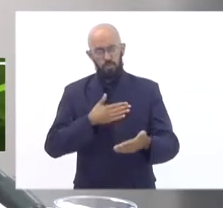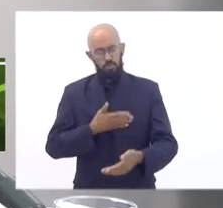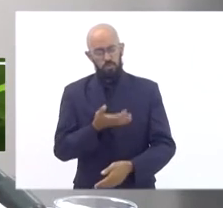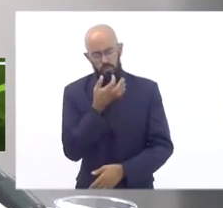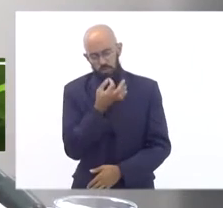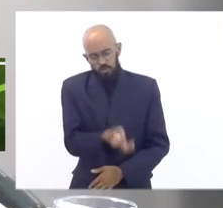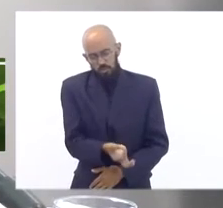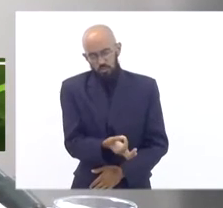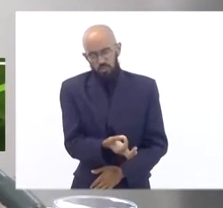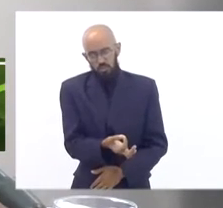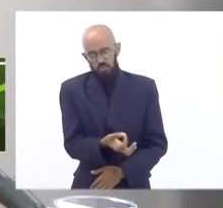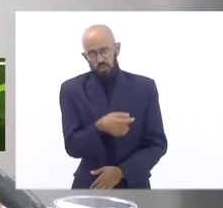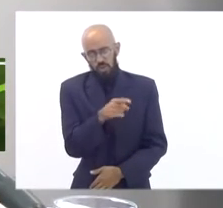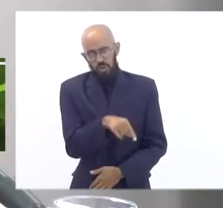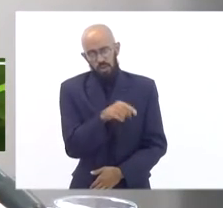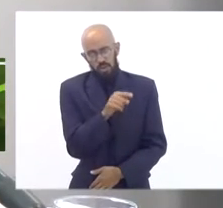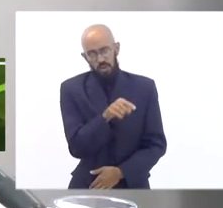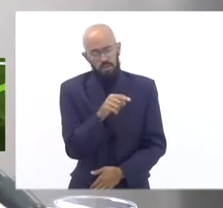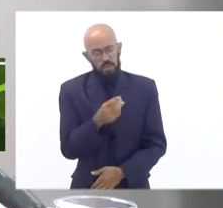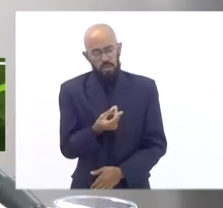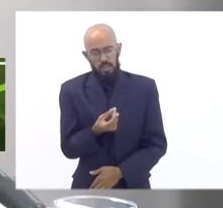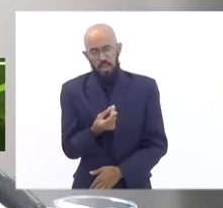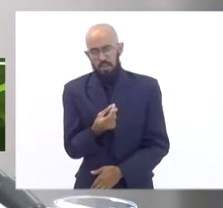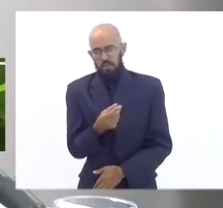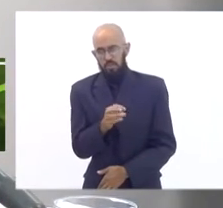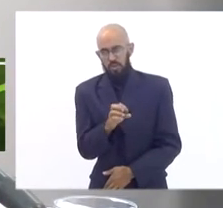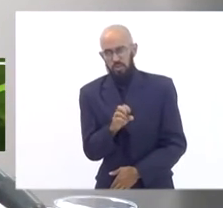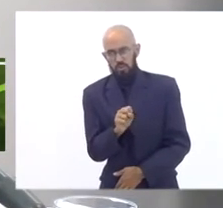sugerir que essa tarifa social, né,